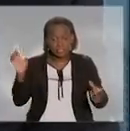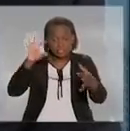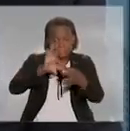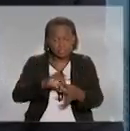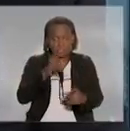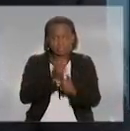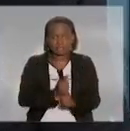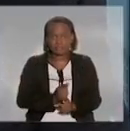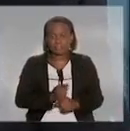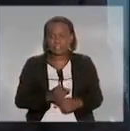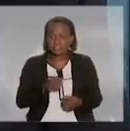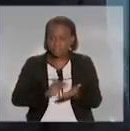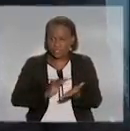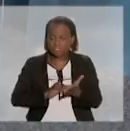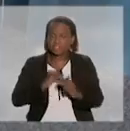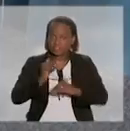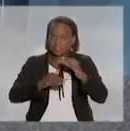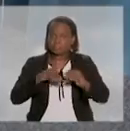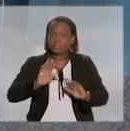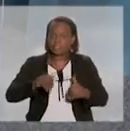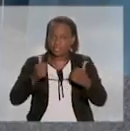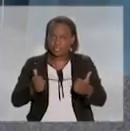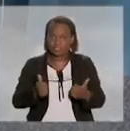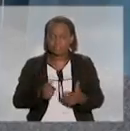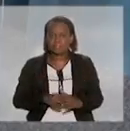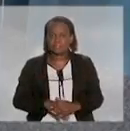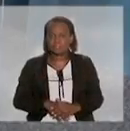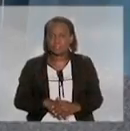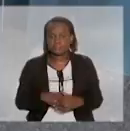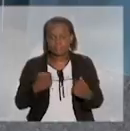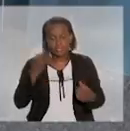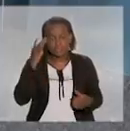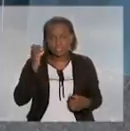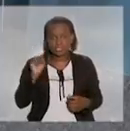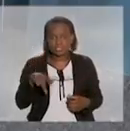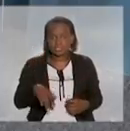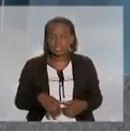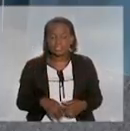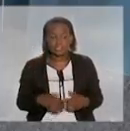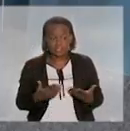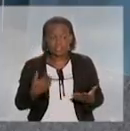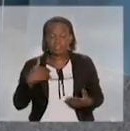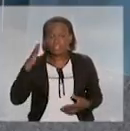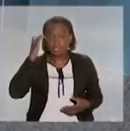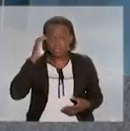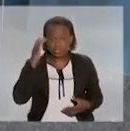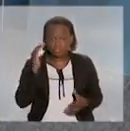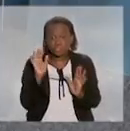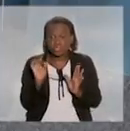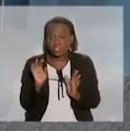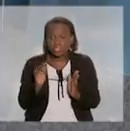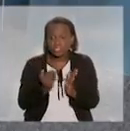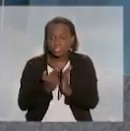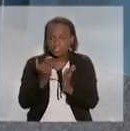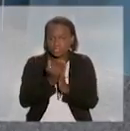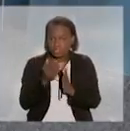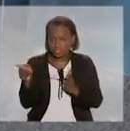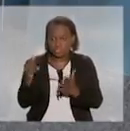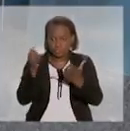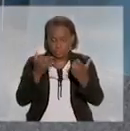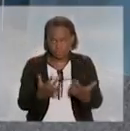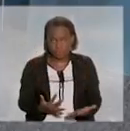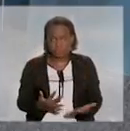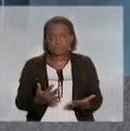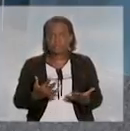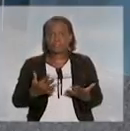que se encontrar. Então ainda tem um pouquinho a melhorar nessa questão. Tem, eu vejo que sim. Eu acho, Marcela, só para complementar